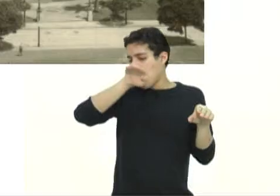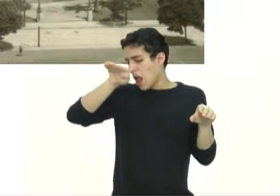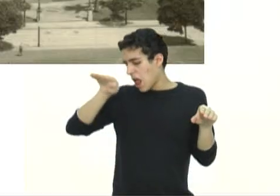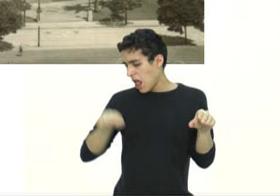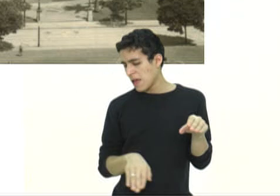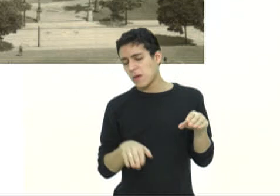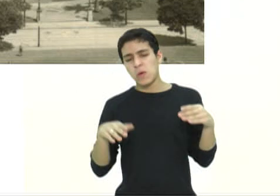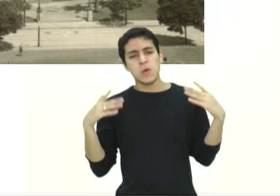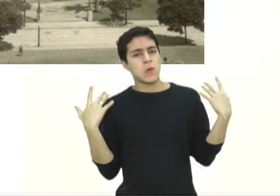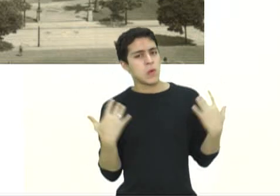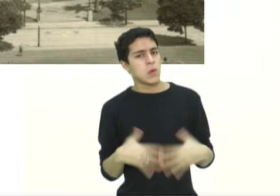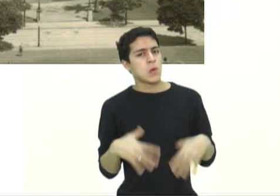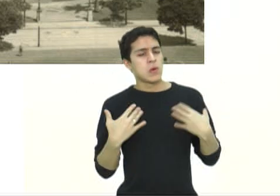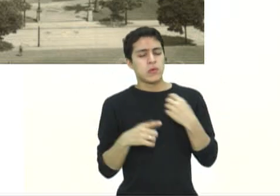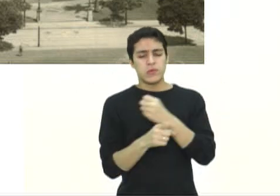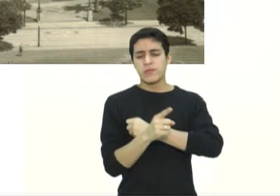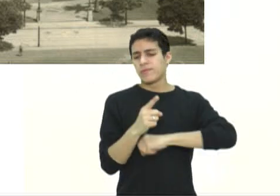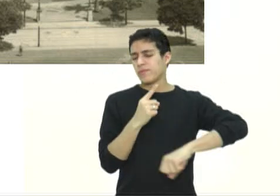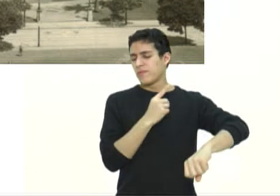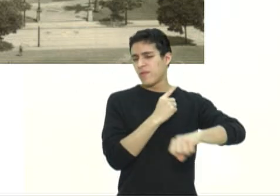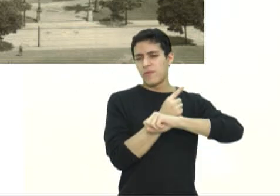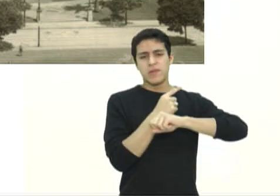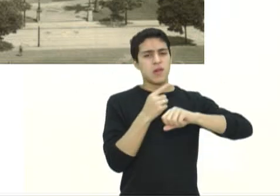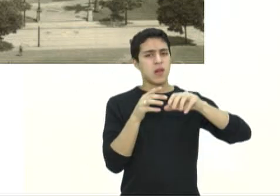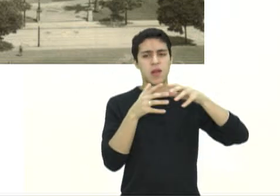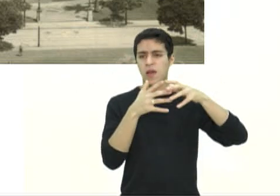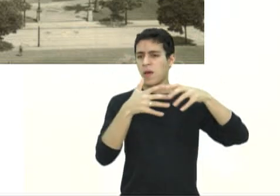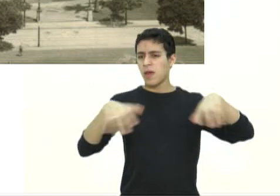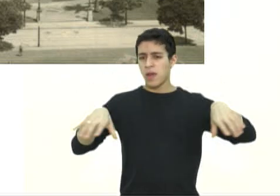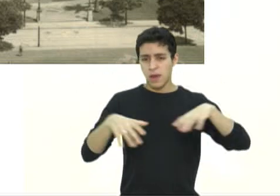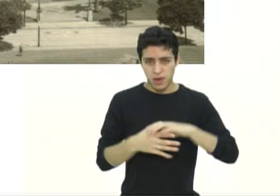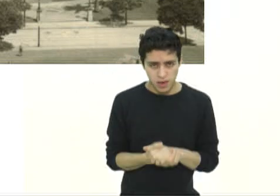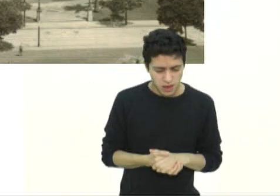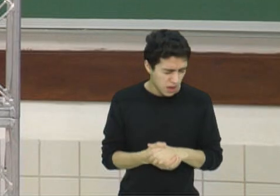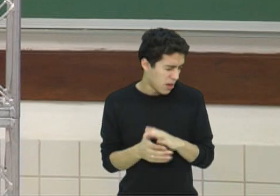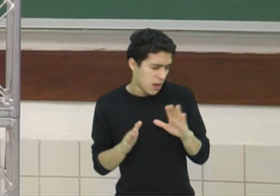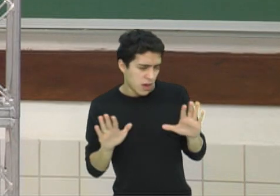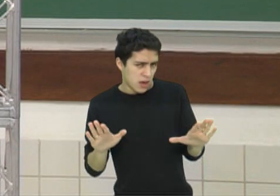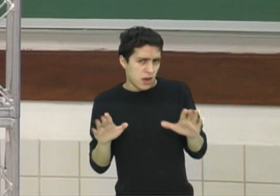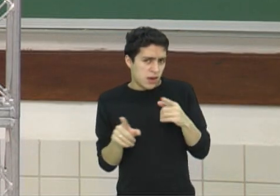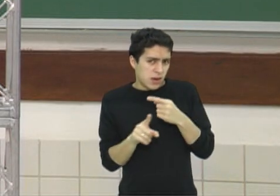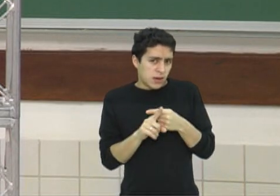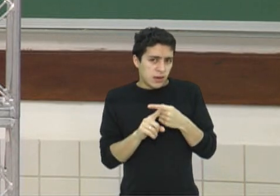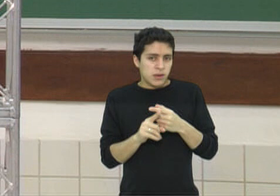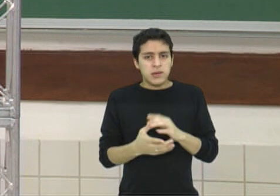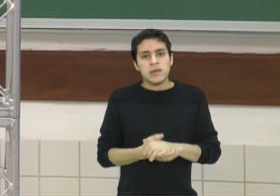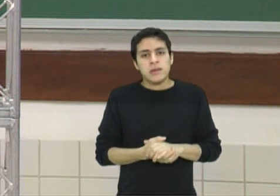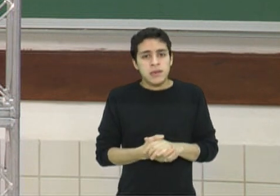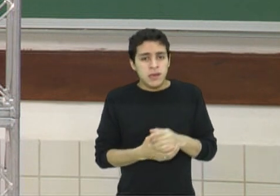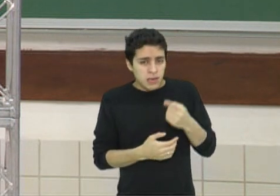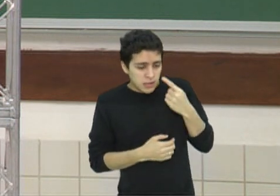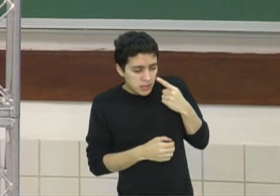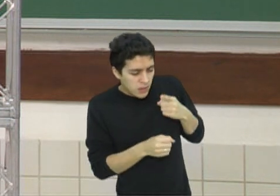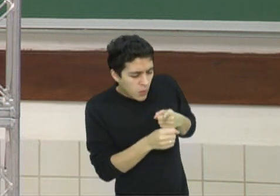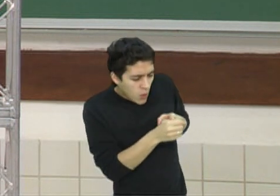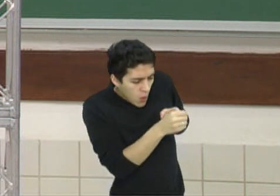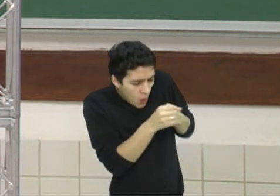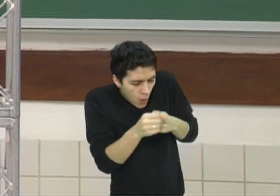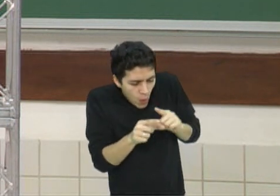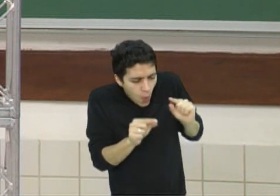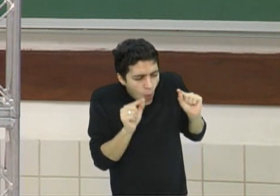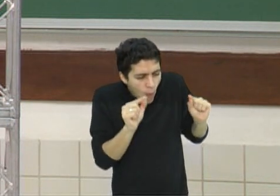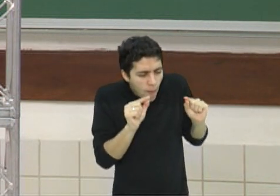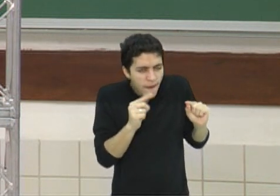social. Por que eu falo dessa desigualdade social? Gente, o interior ele